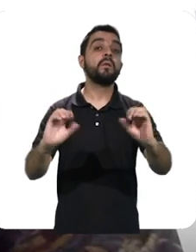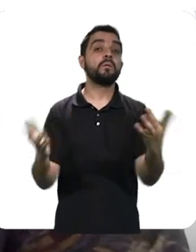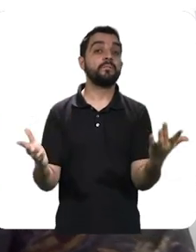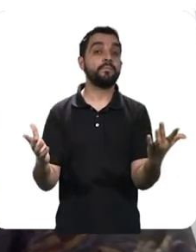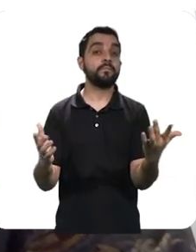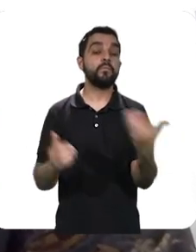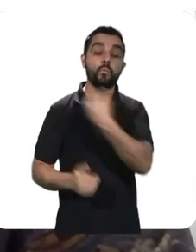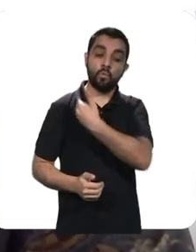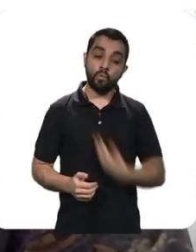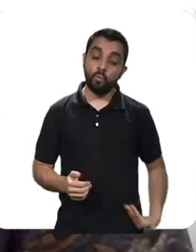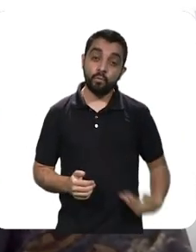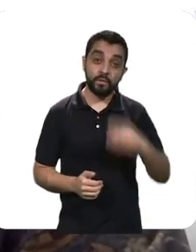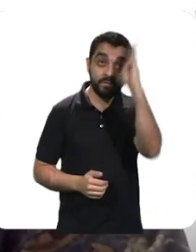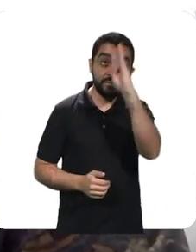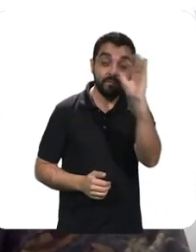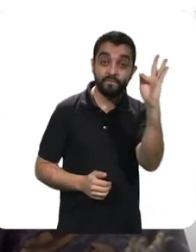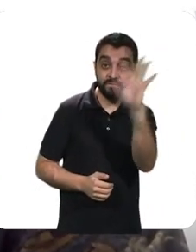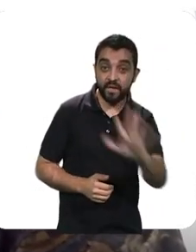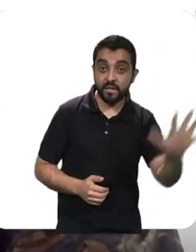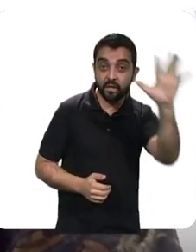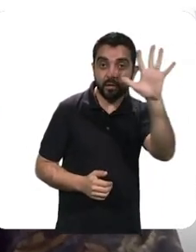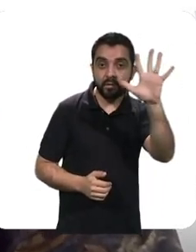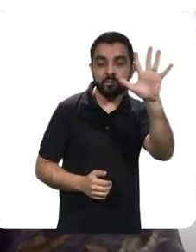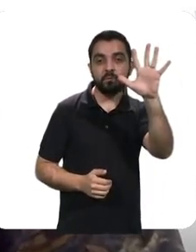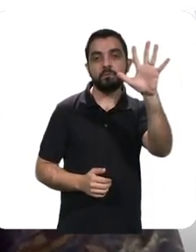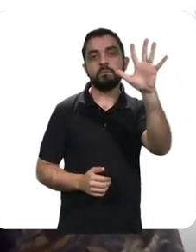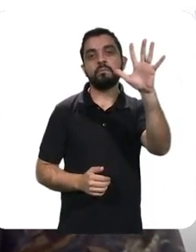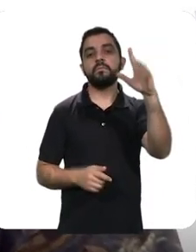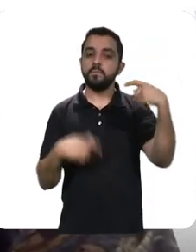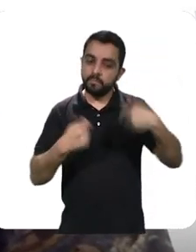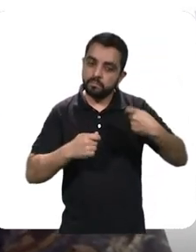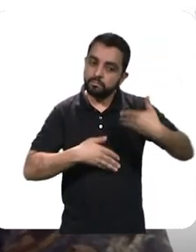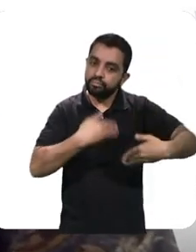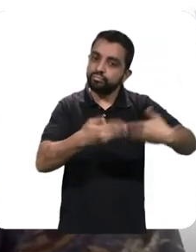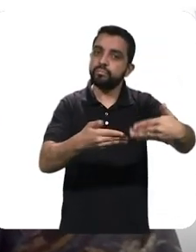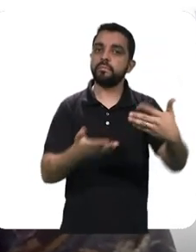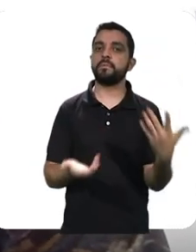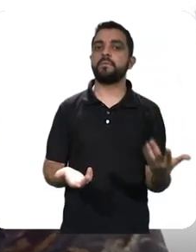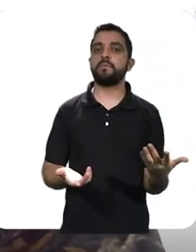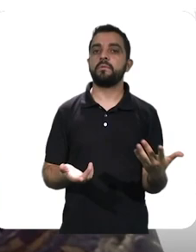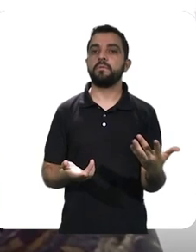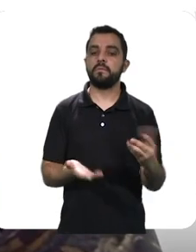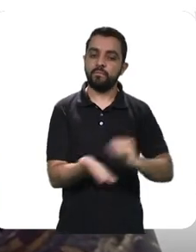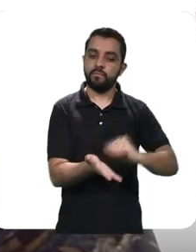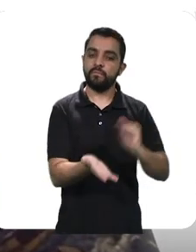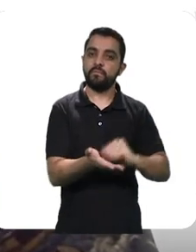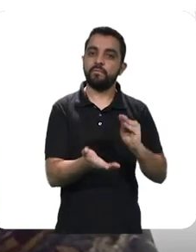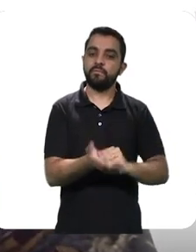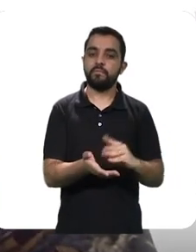renda. E o governo federal, até agora, não pôs em prática ainda